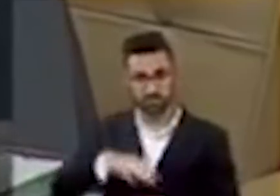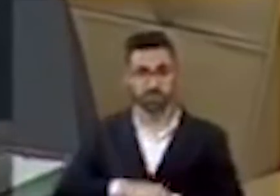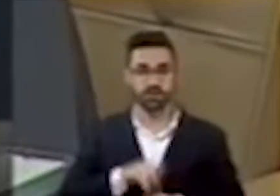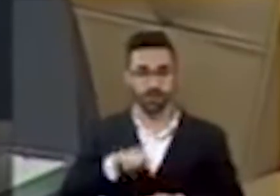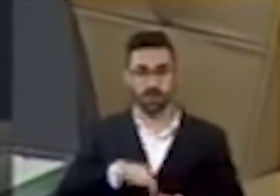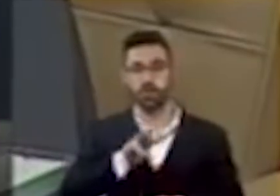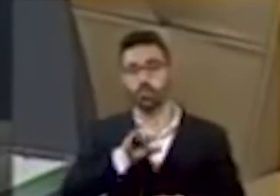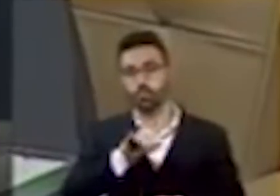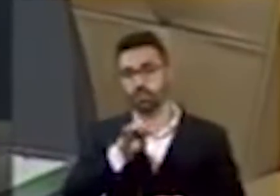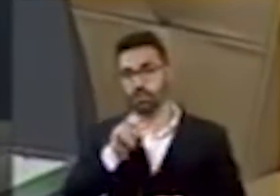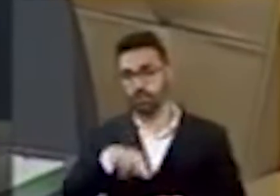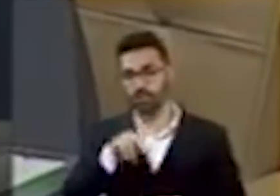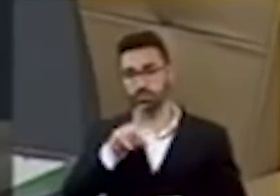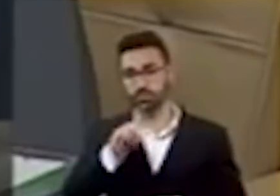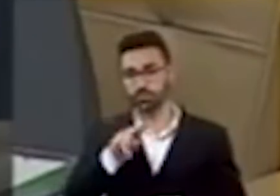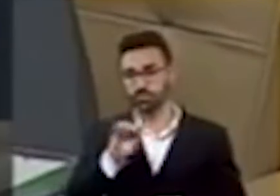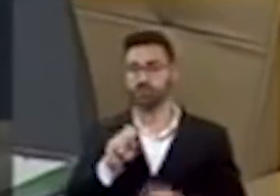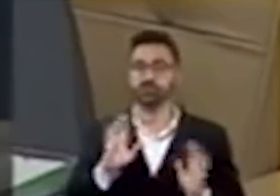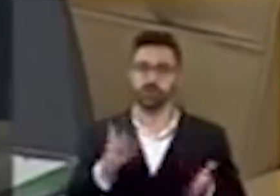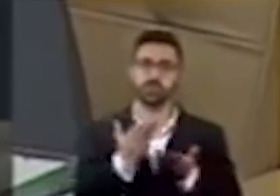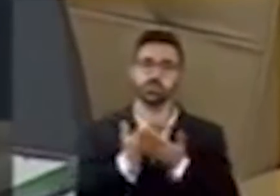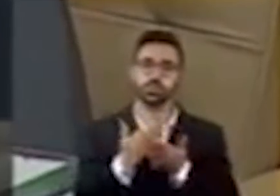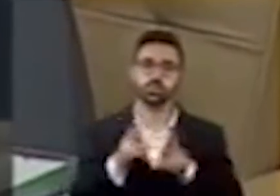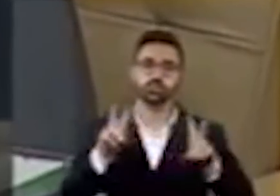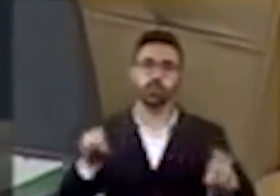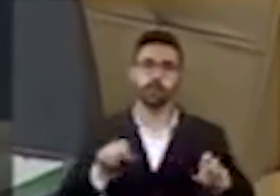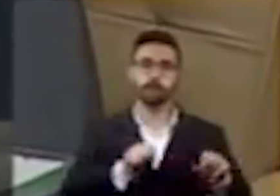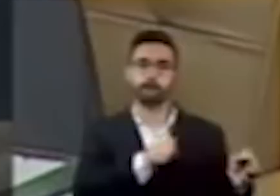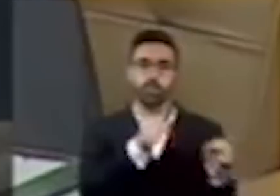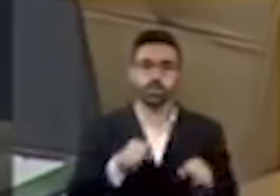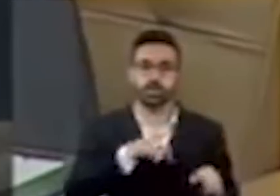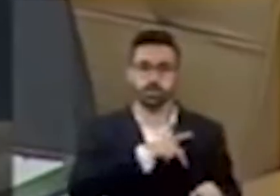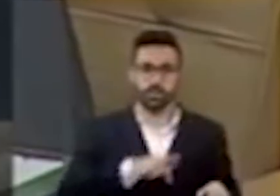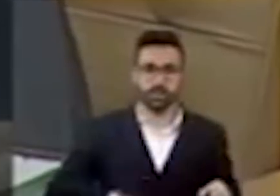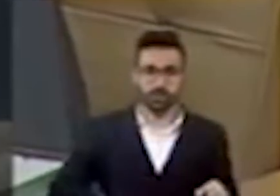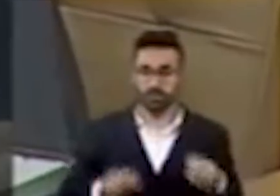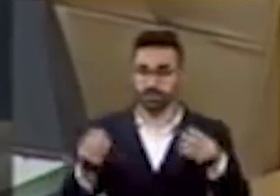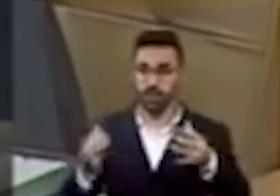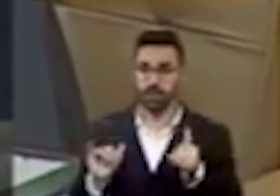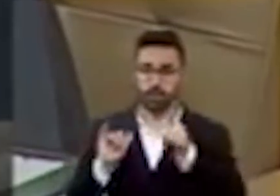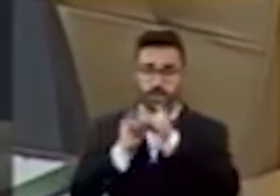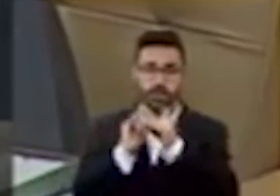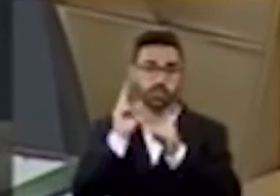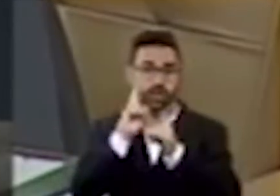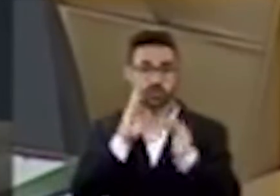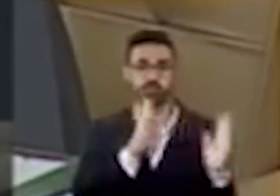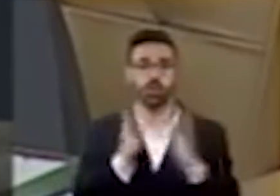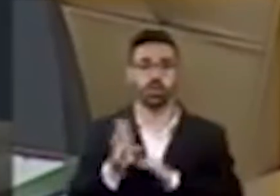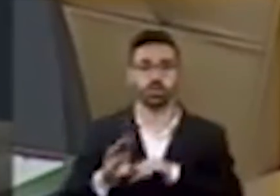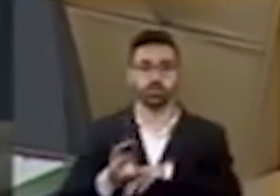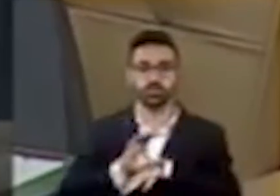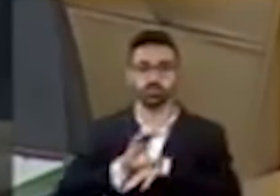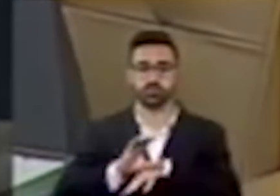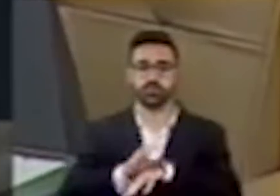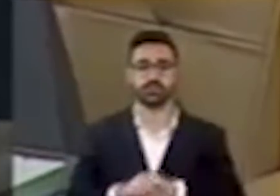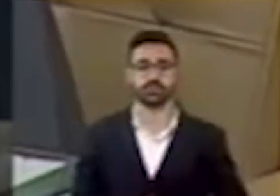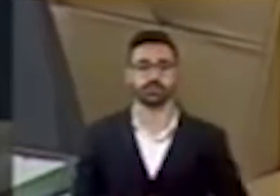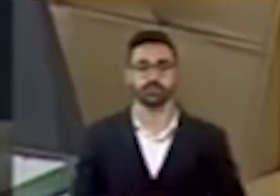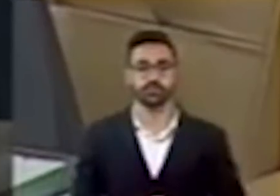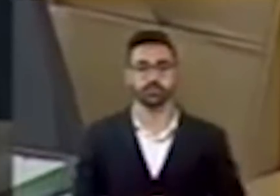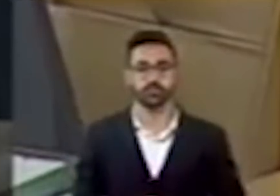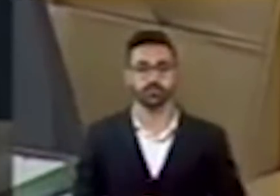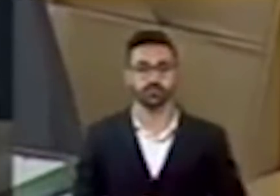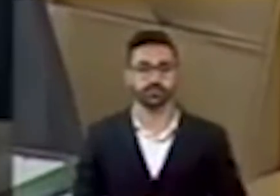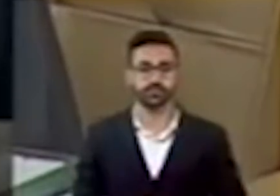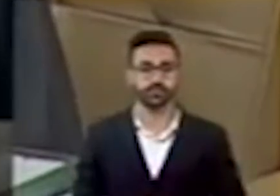Ducker, em importante estudo sobre os poderes do presidente no ato de perdão na história constitucional. Neste